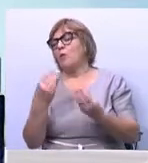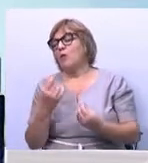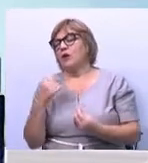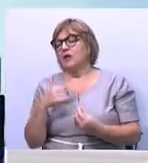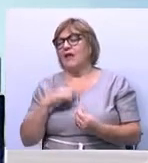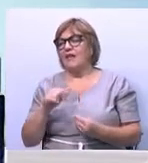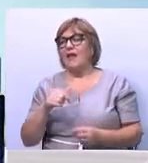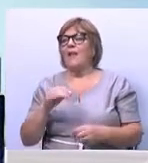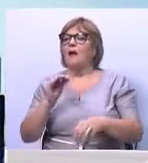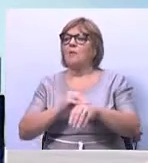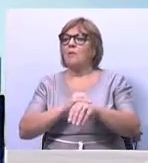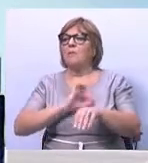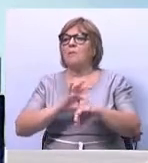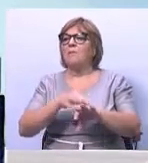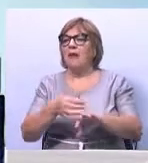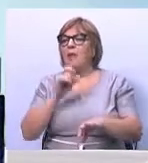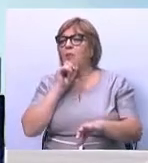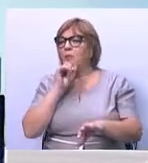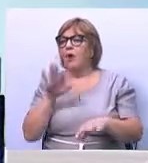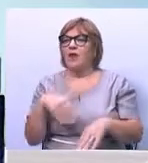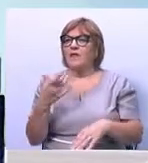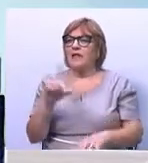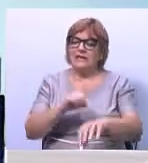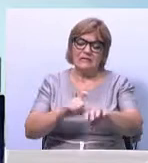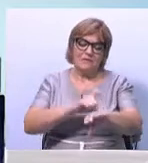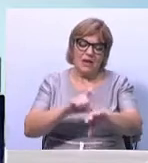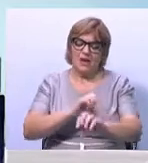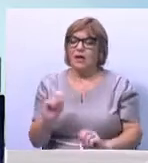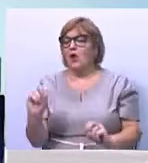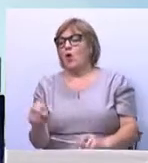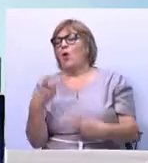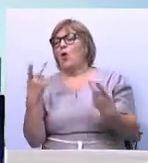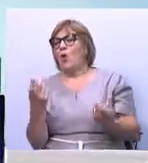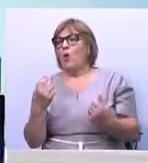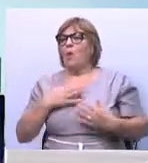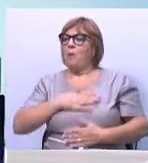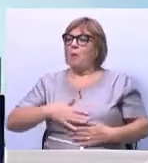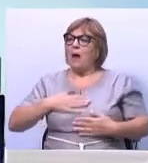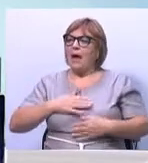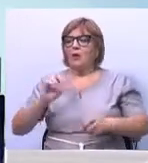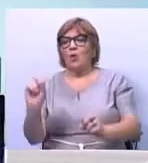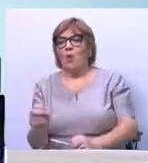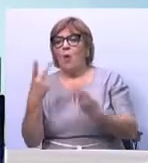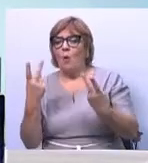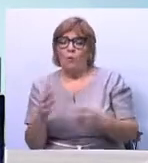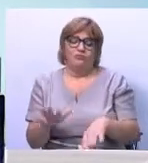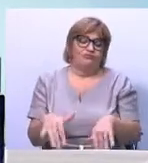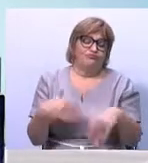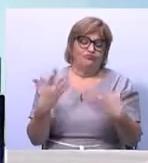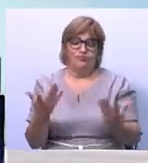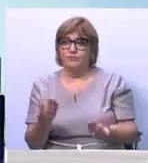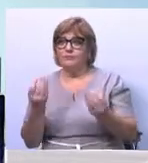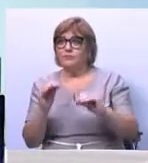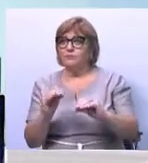via tópica na nossa pele. Pode ser utilizada como um spray, pode ser utilizada para tomar um banho, pode ser utilizada para